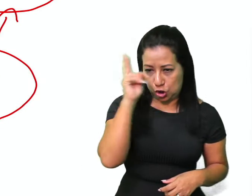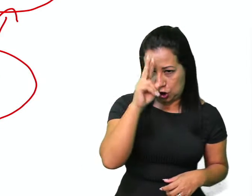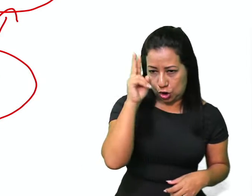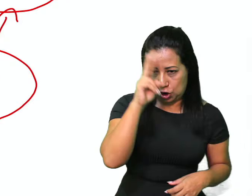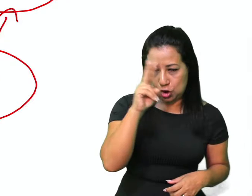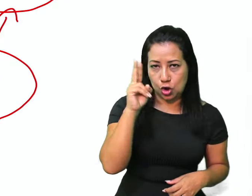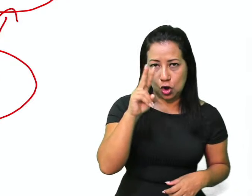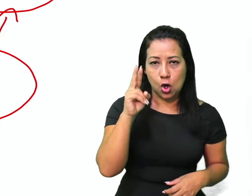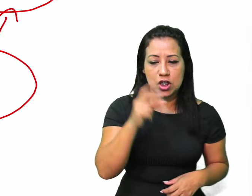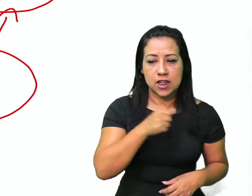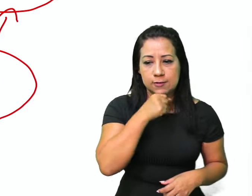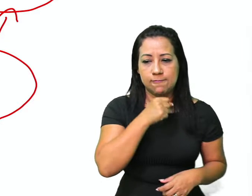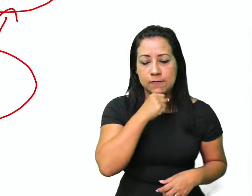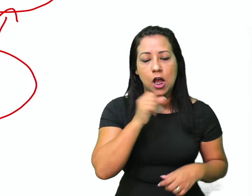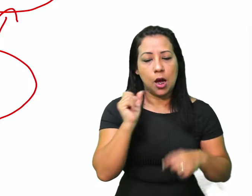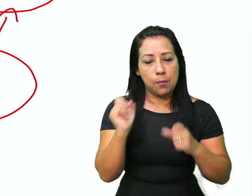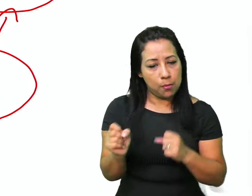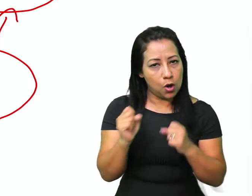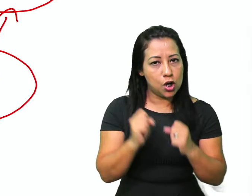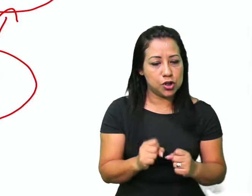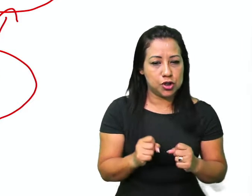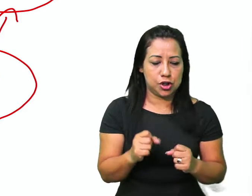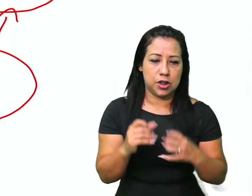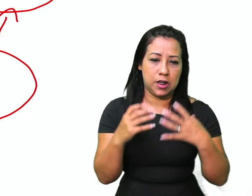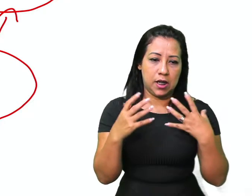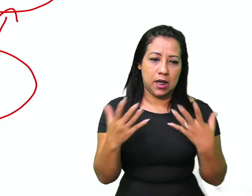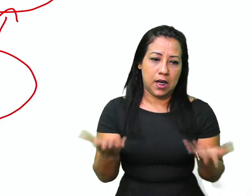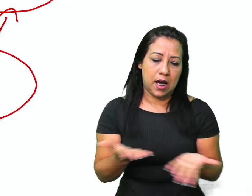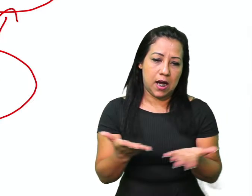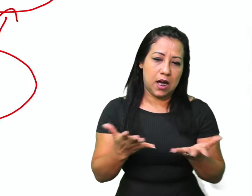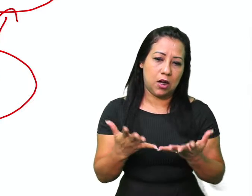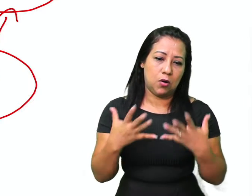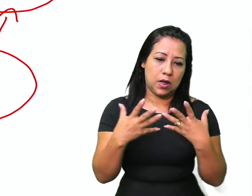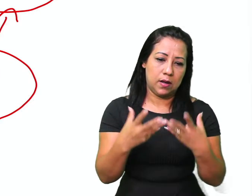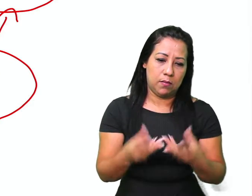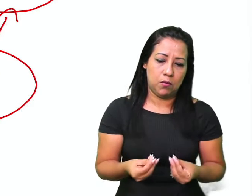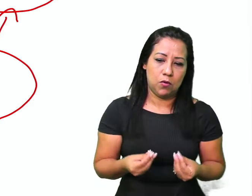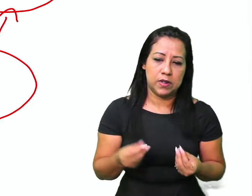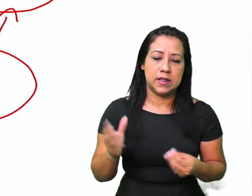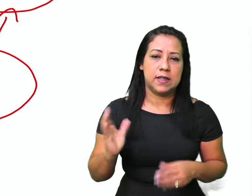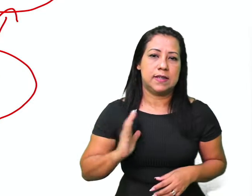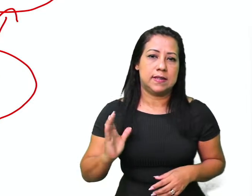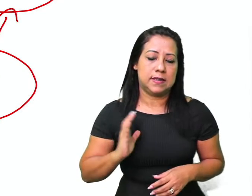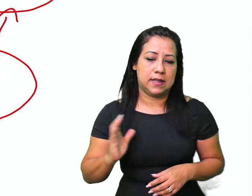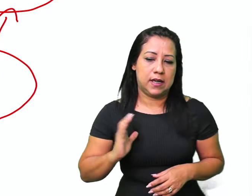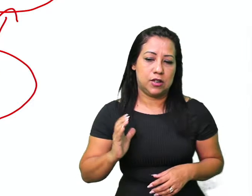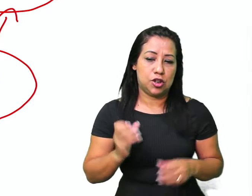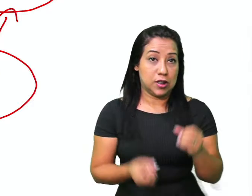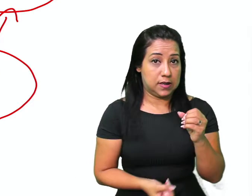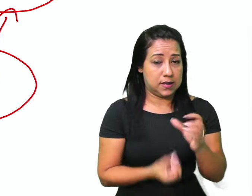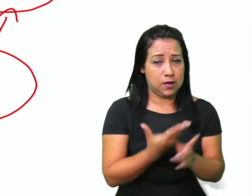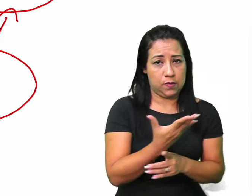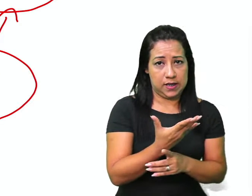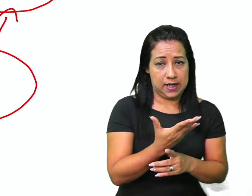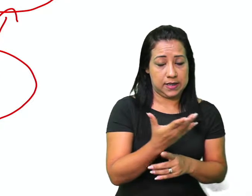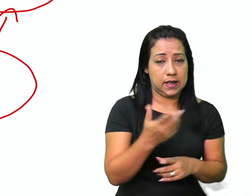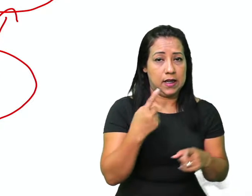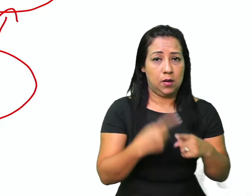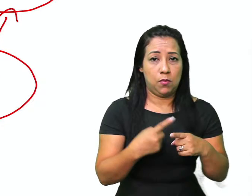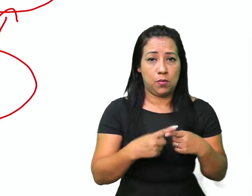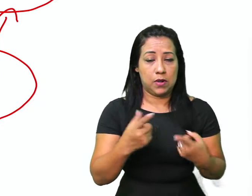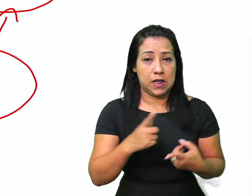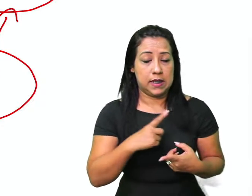tá? Agora, muitas cidades são criadas com um único objetivo, política